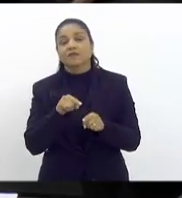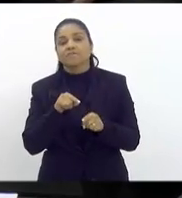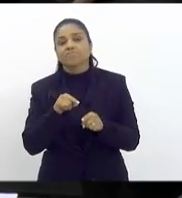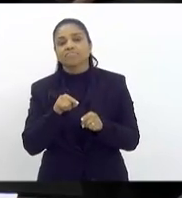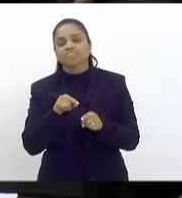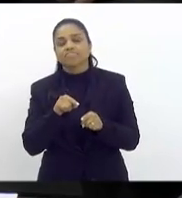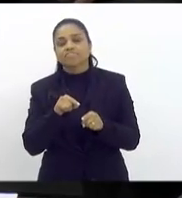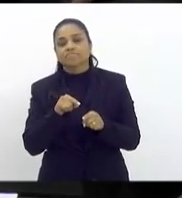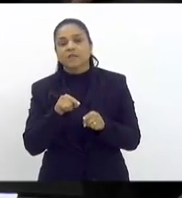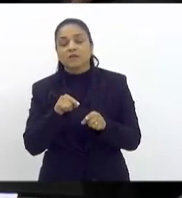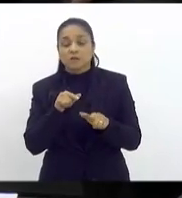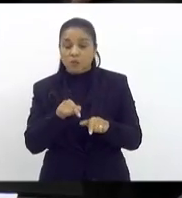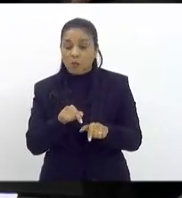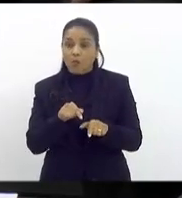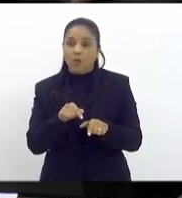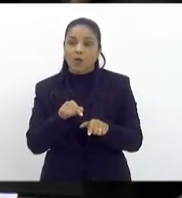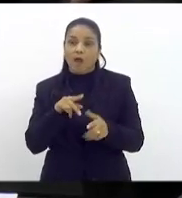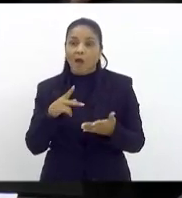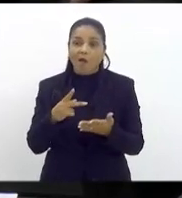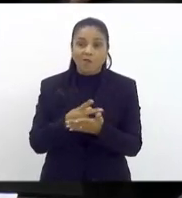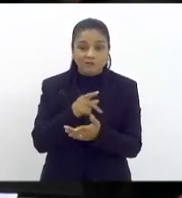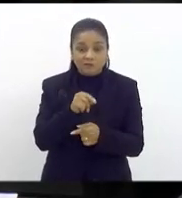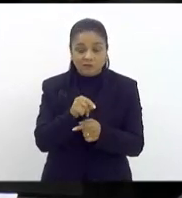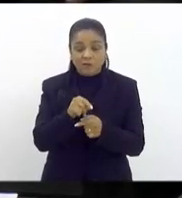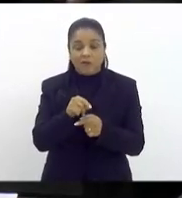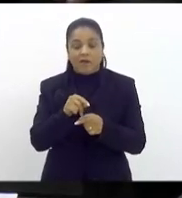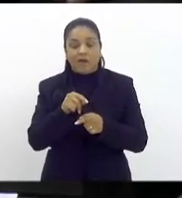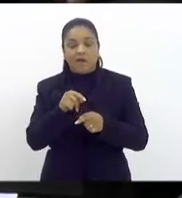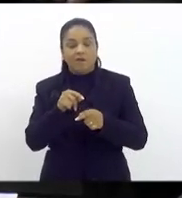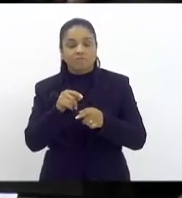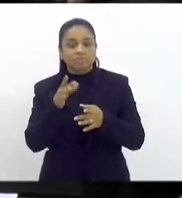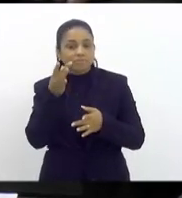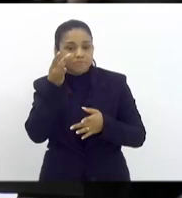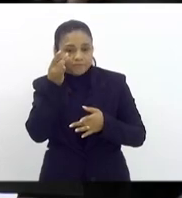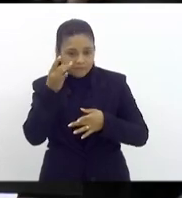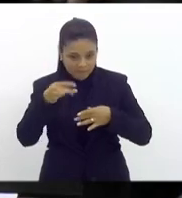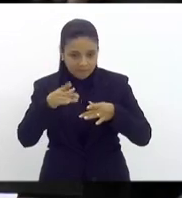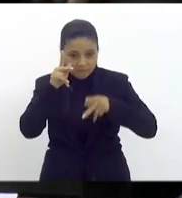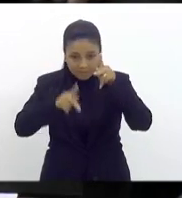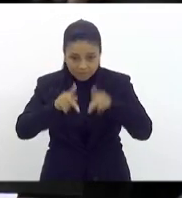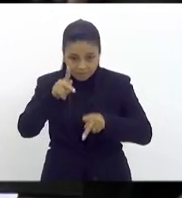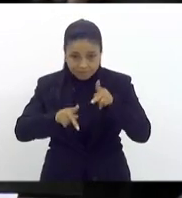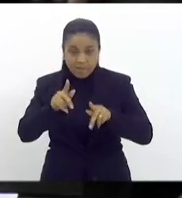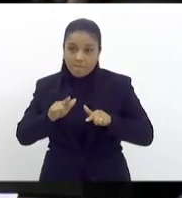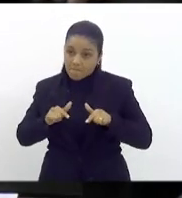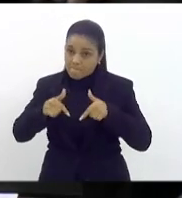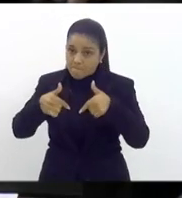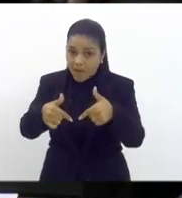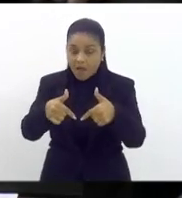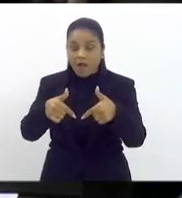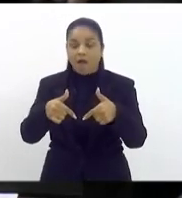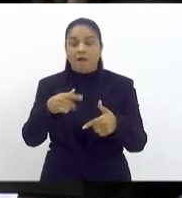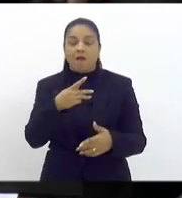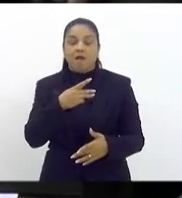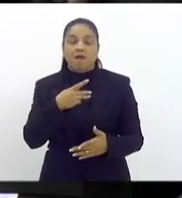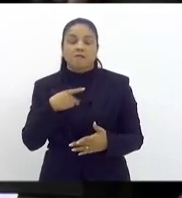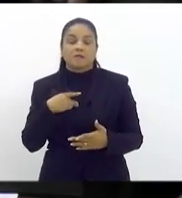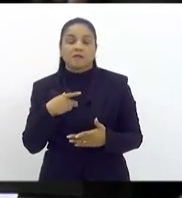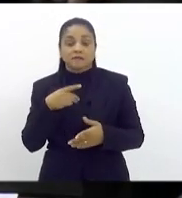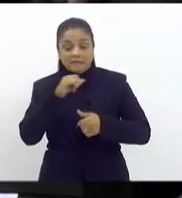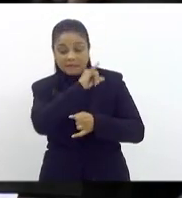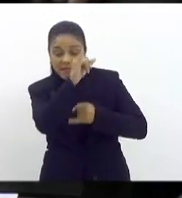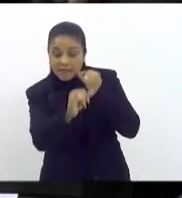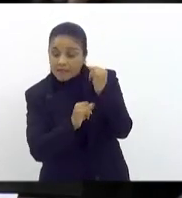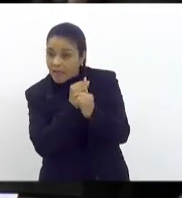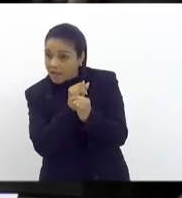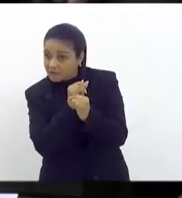toda a questão com relação à execução pública de obras executadas na internet. Como eu